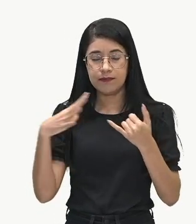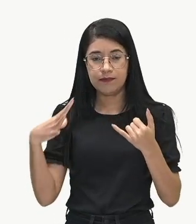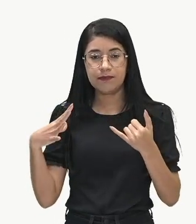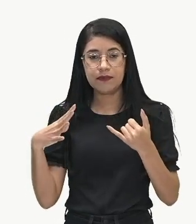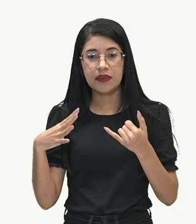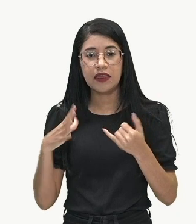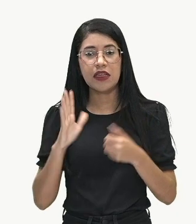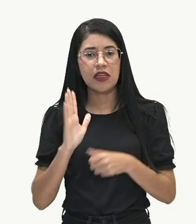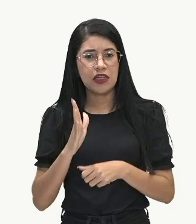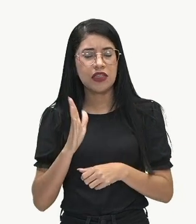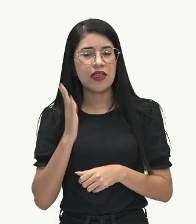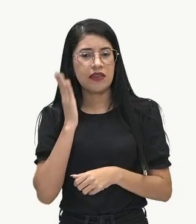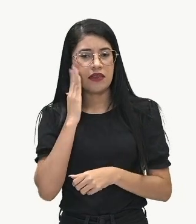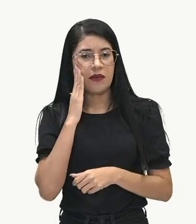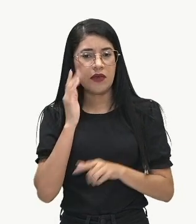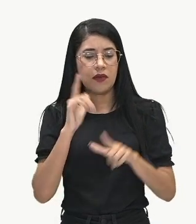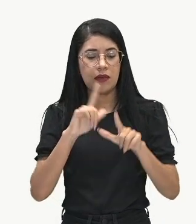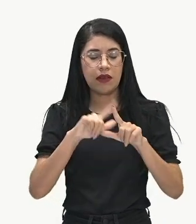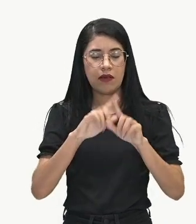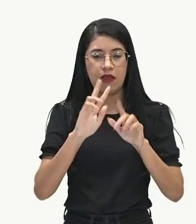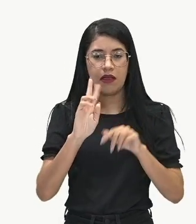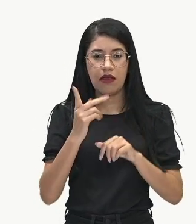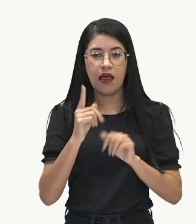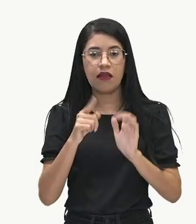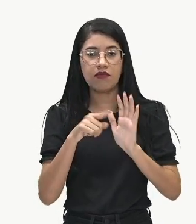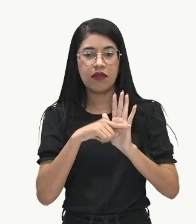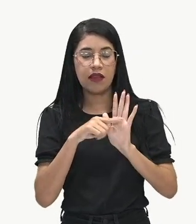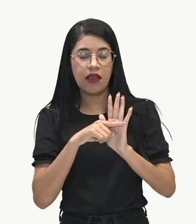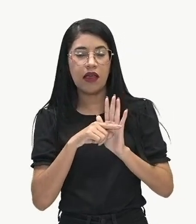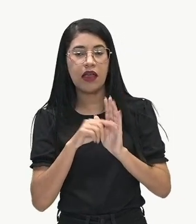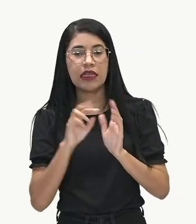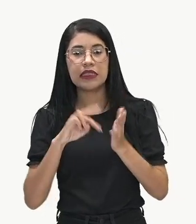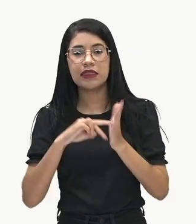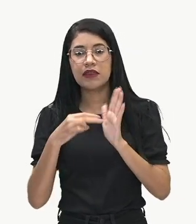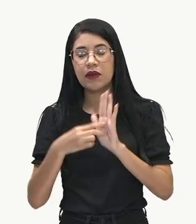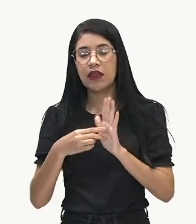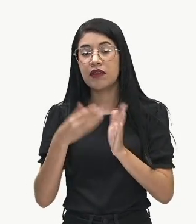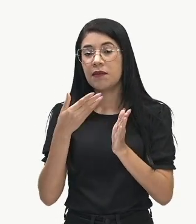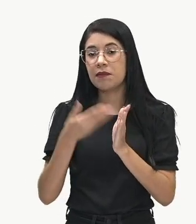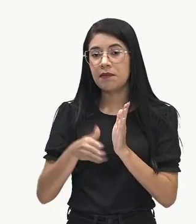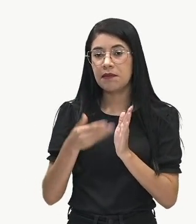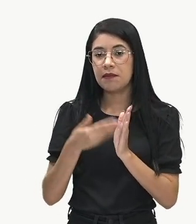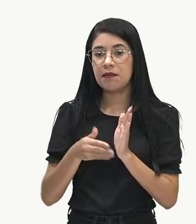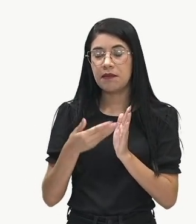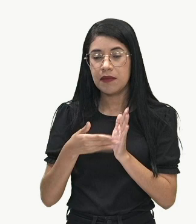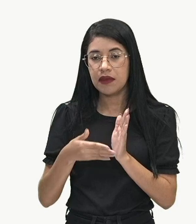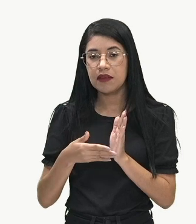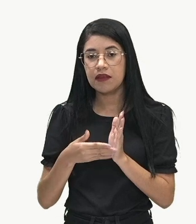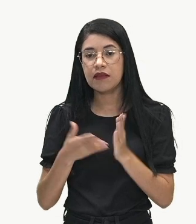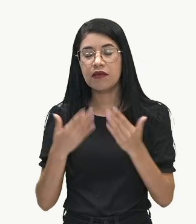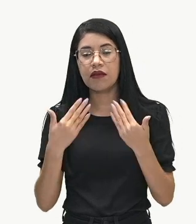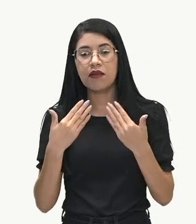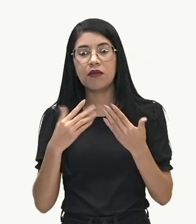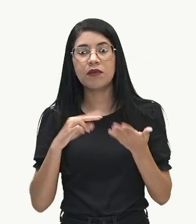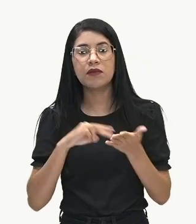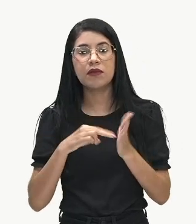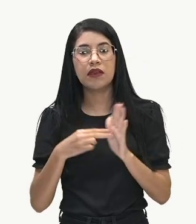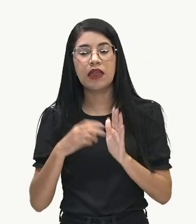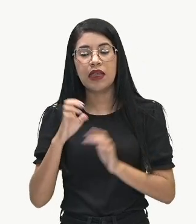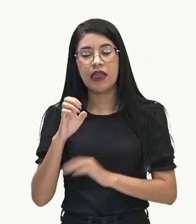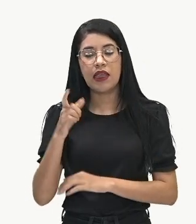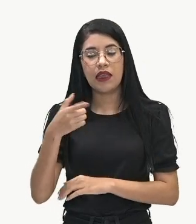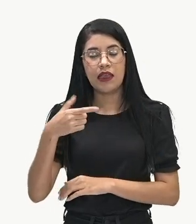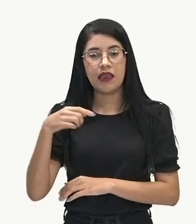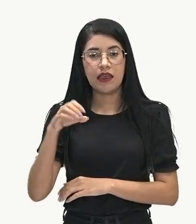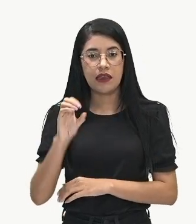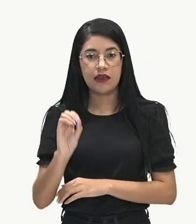se o ΔH é negativo, significa que o dinheiro está saindo da minha conta. Então aqui é